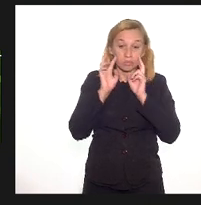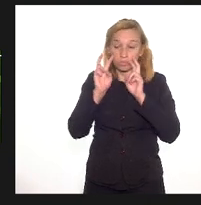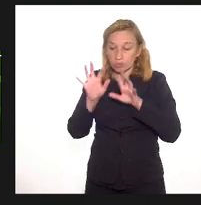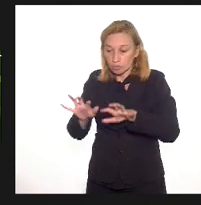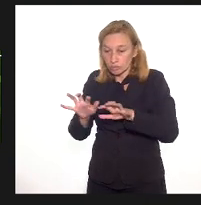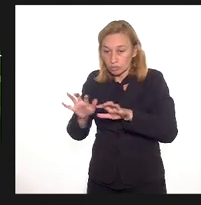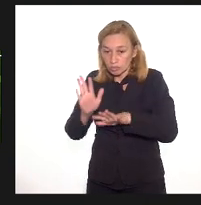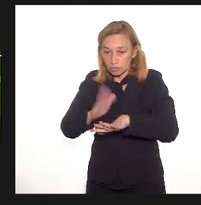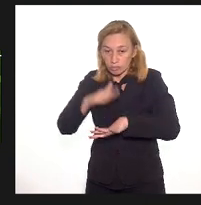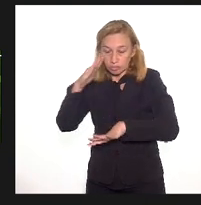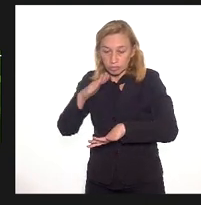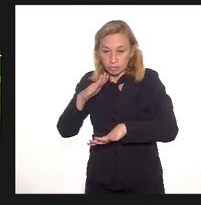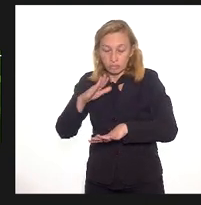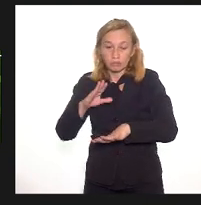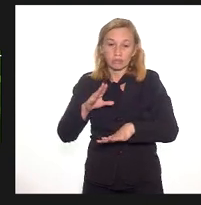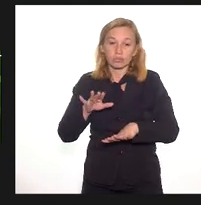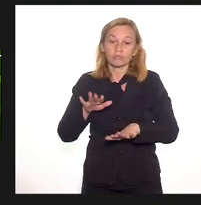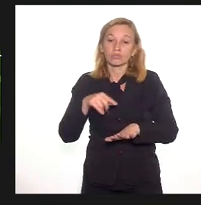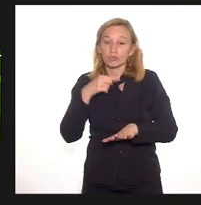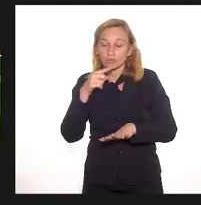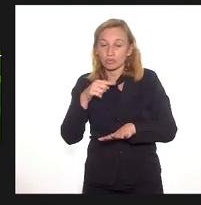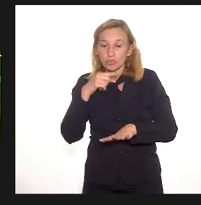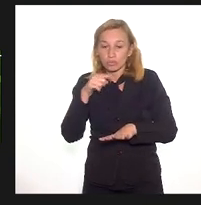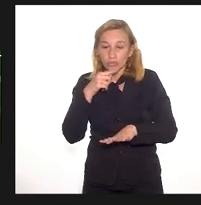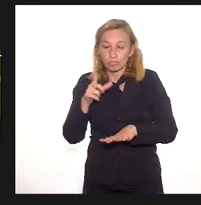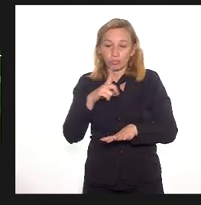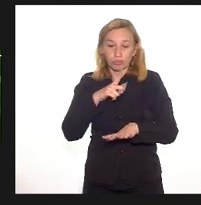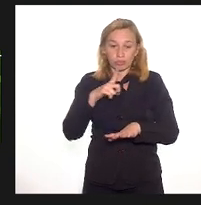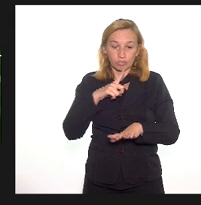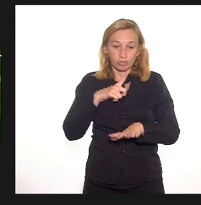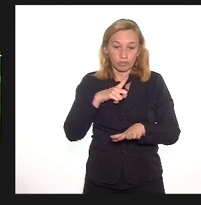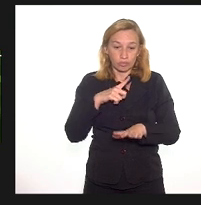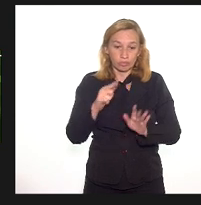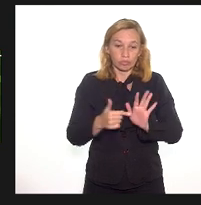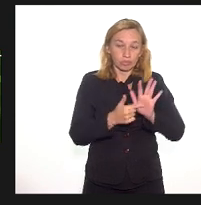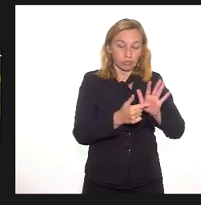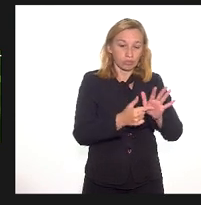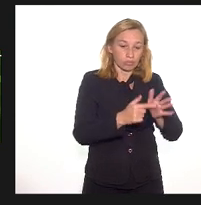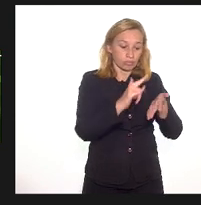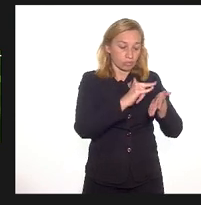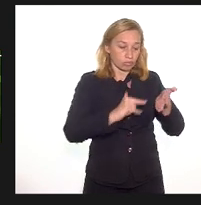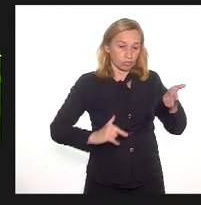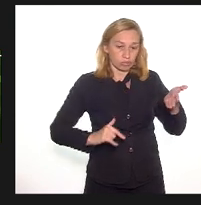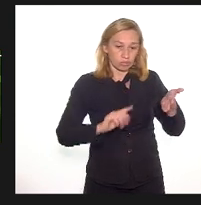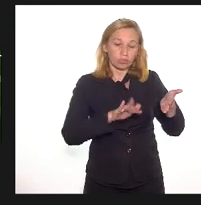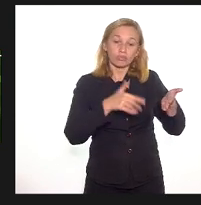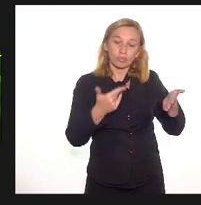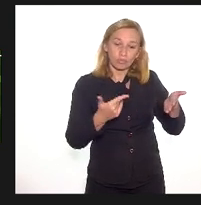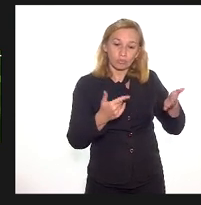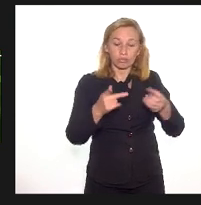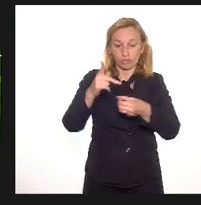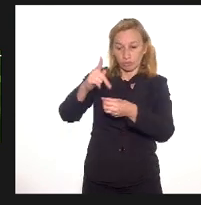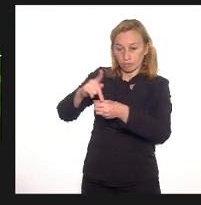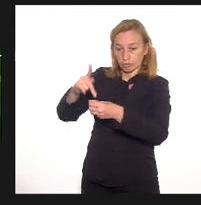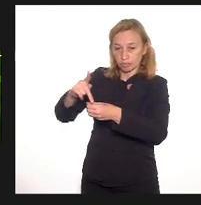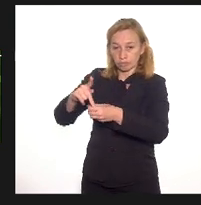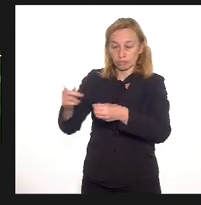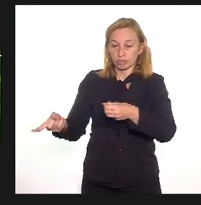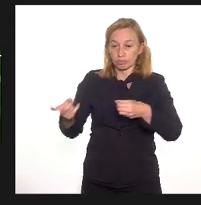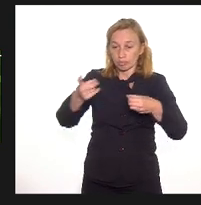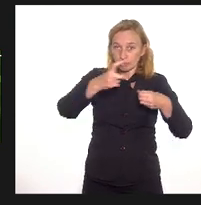ou sobre os quais ela tem dúvidas, especifica os documentos, né? E a Petrobras, por sua vez,